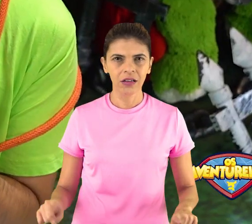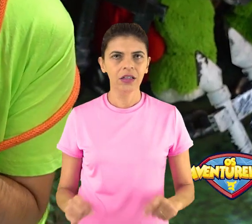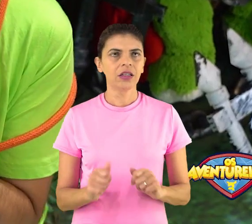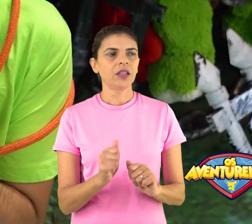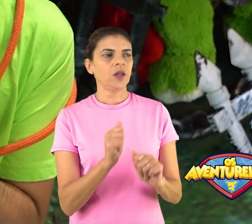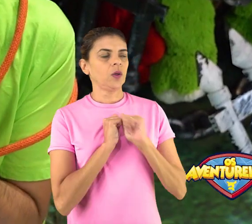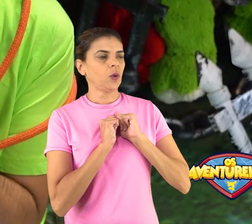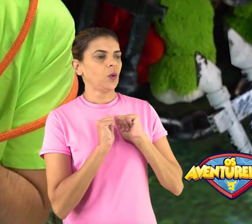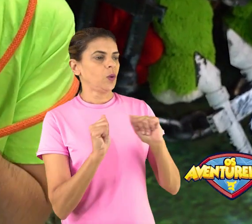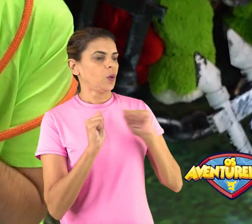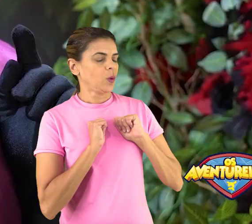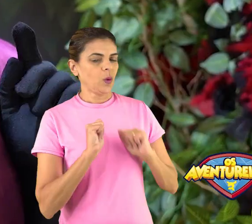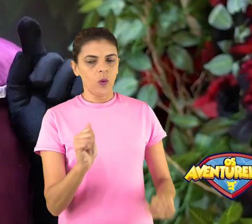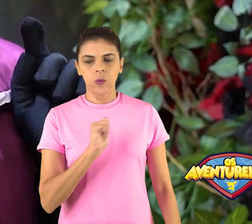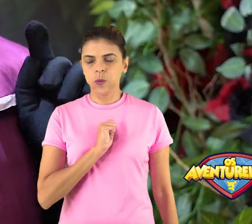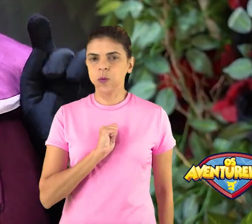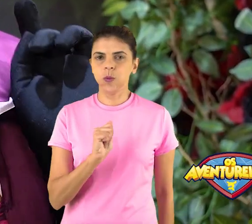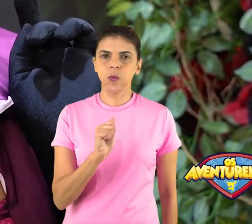Ufa!